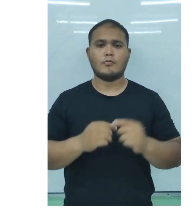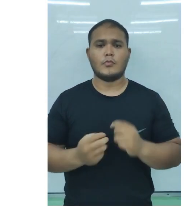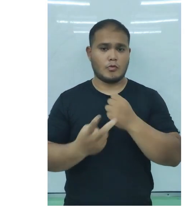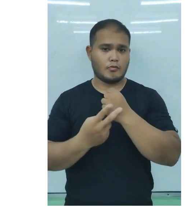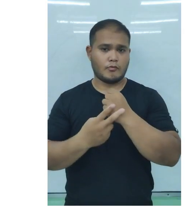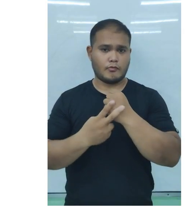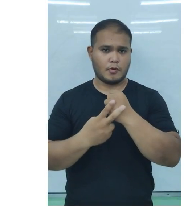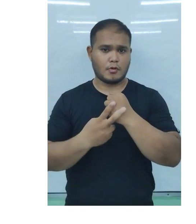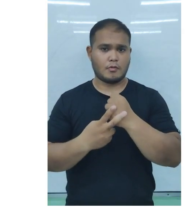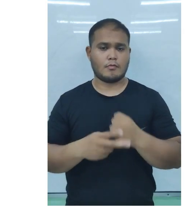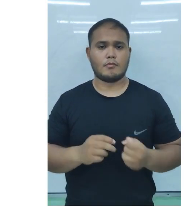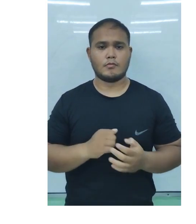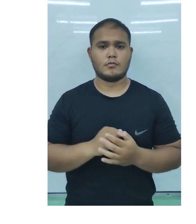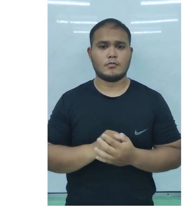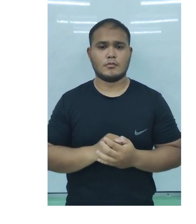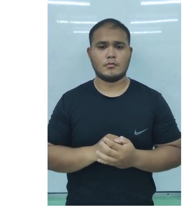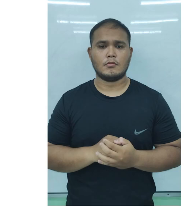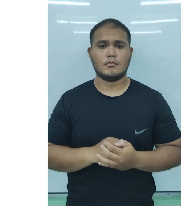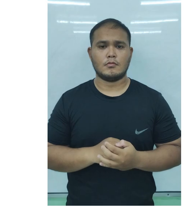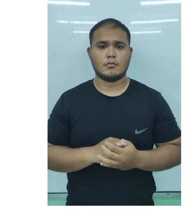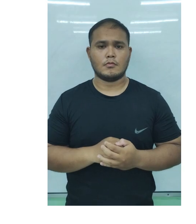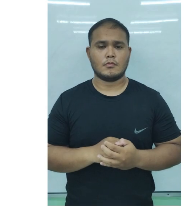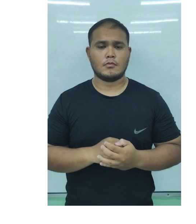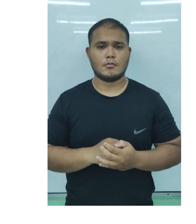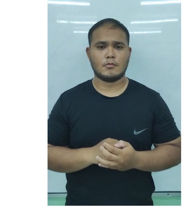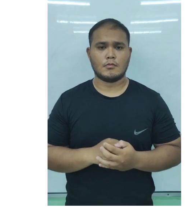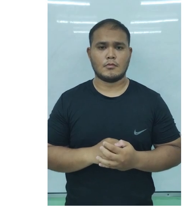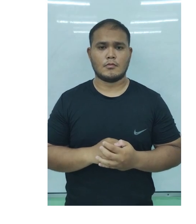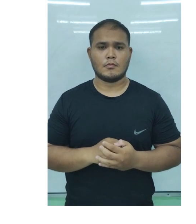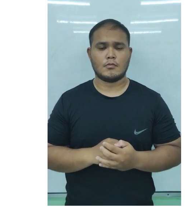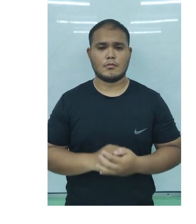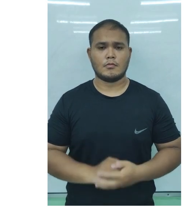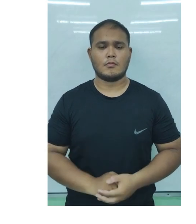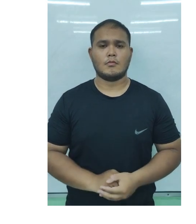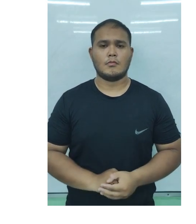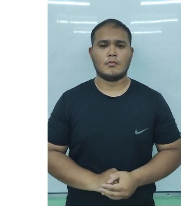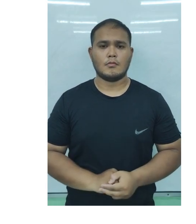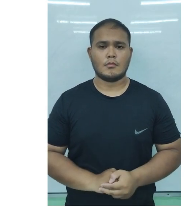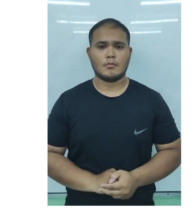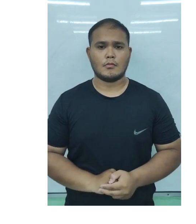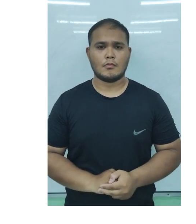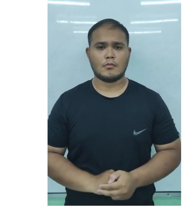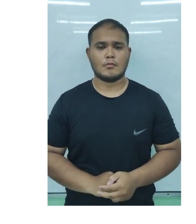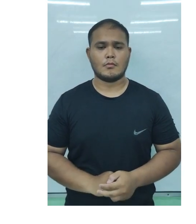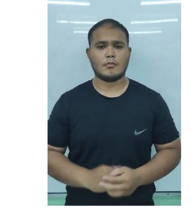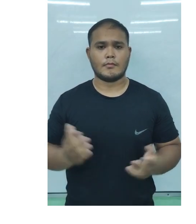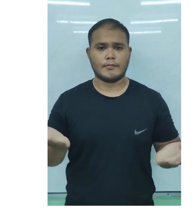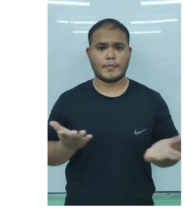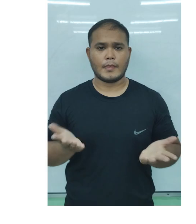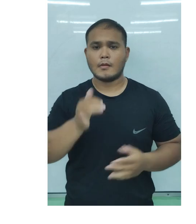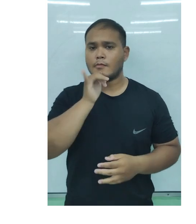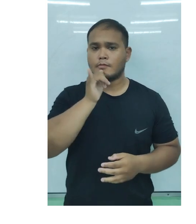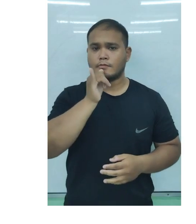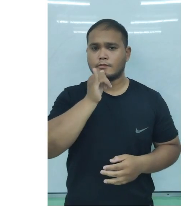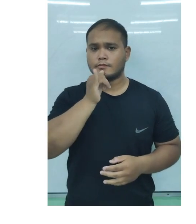Então, agora nós temos exemplo de concordância em número, ou seja, plural